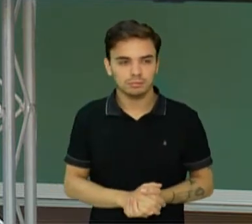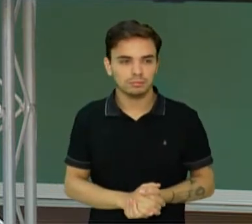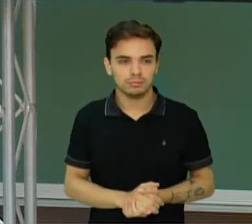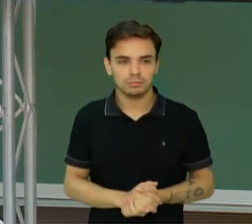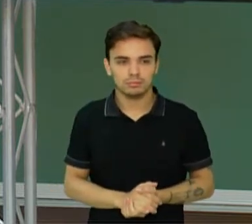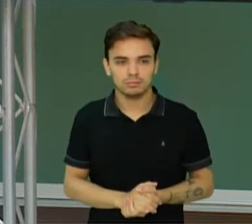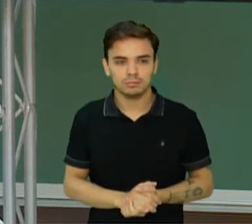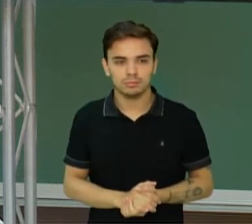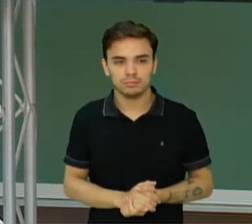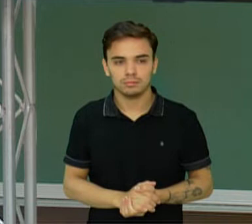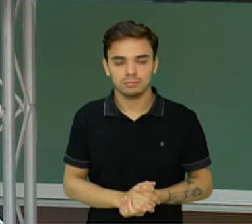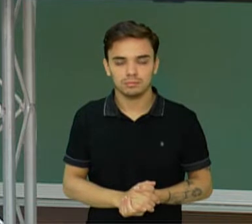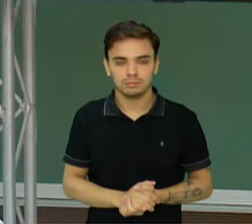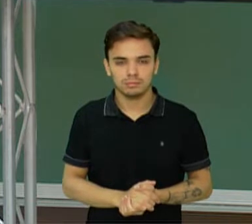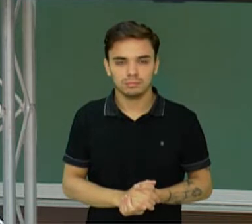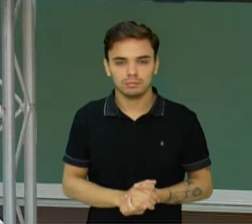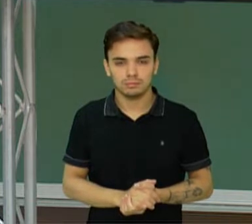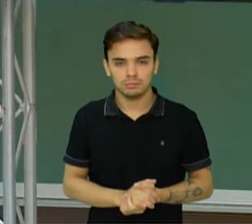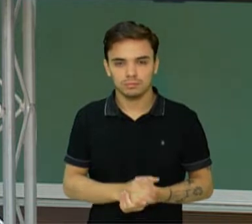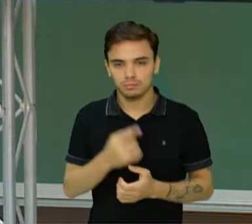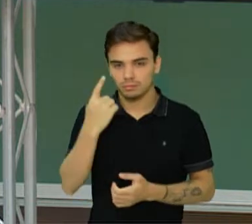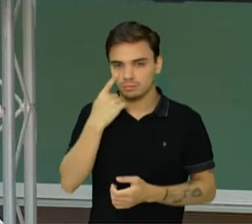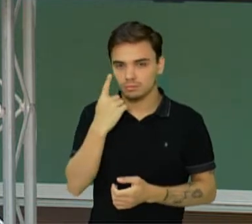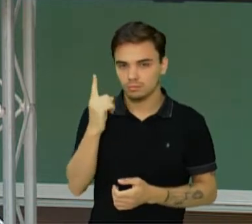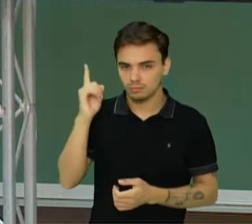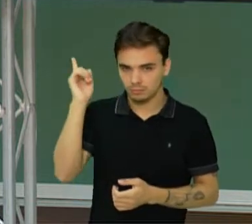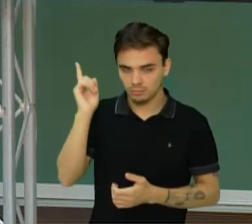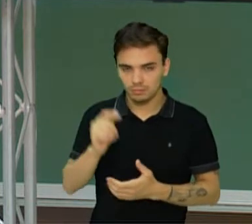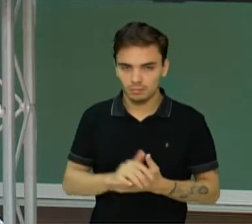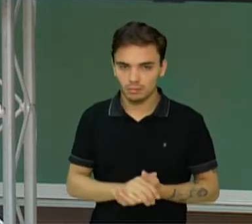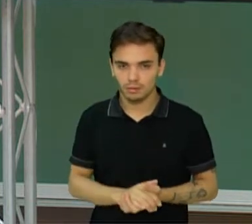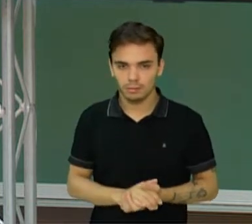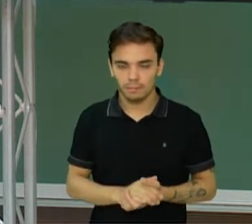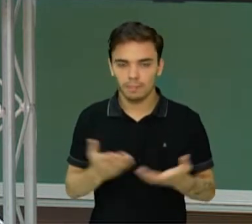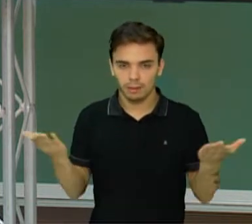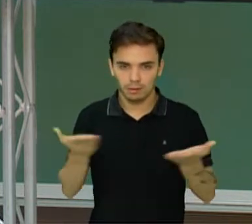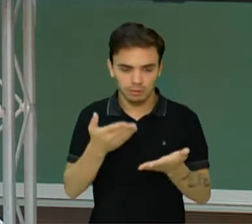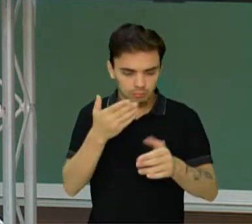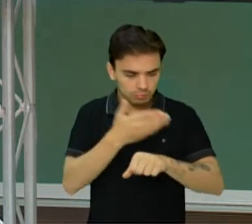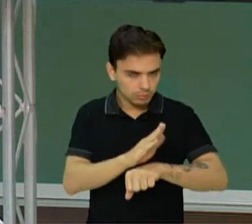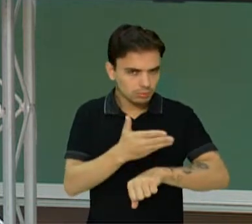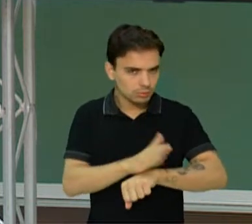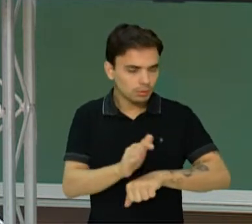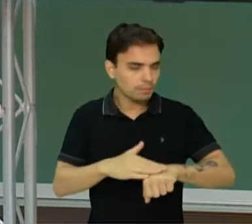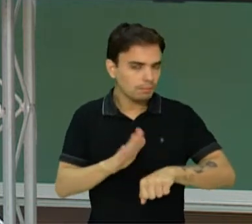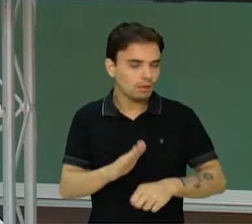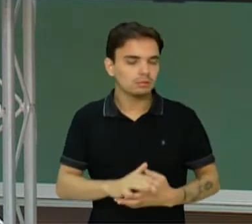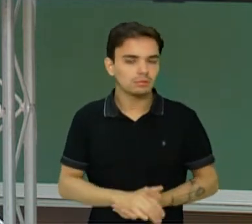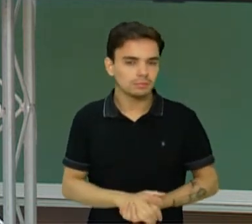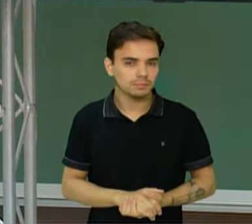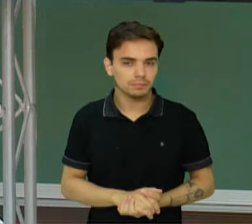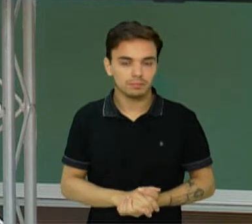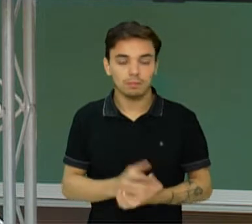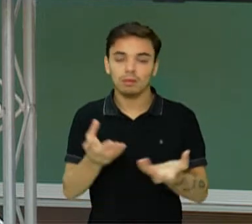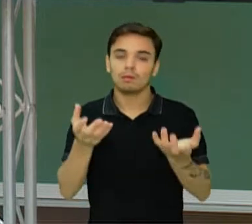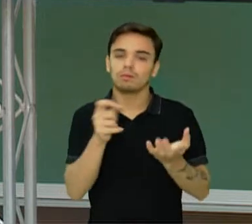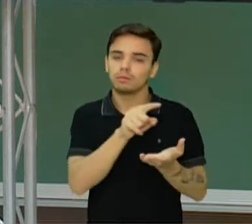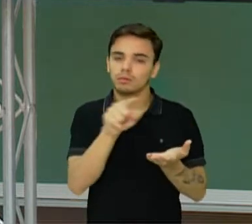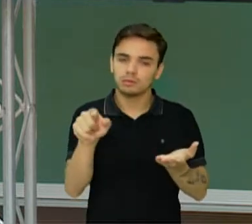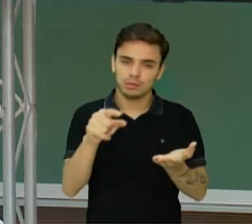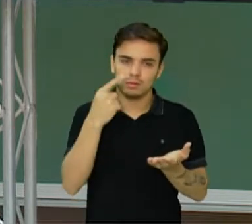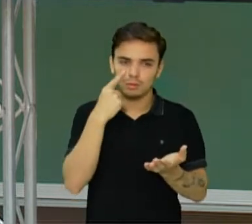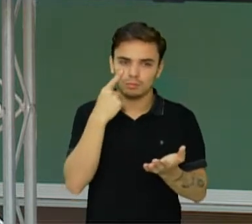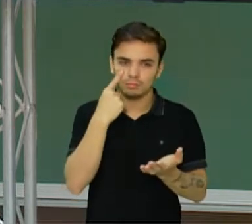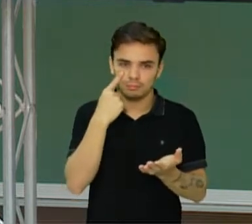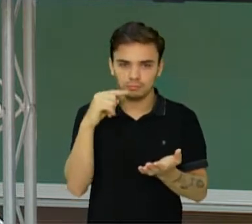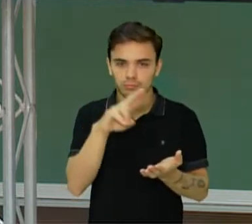e o C, whose, cujo ou cuja, ok? Bora praticar um pouco mais então. Eu quero que vocês circulem